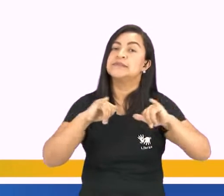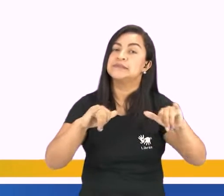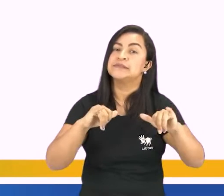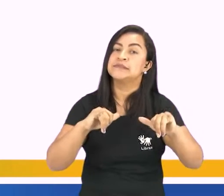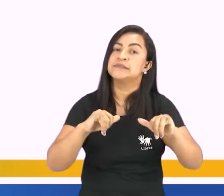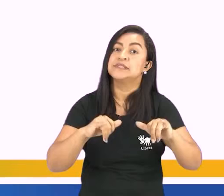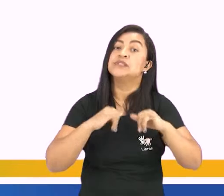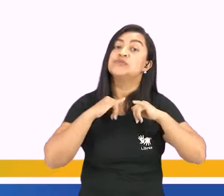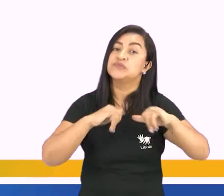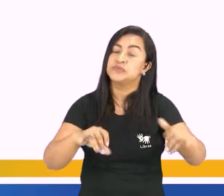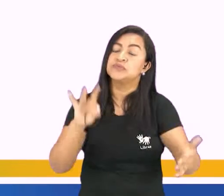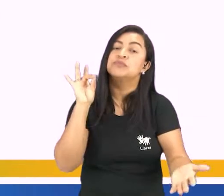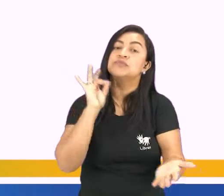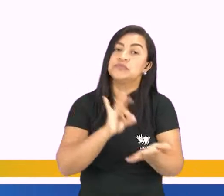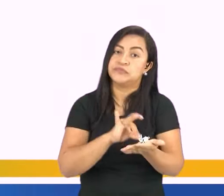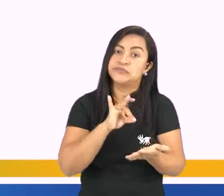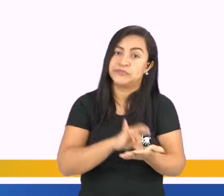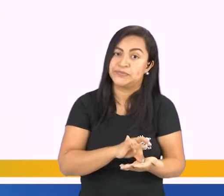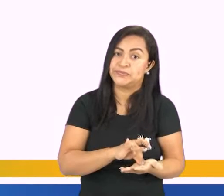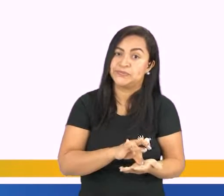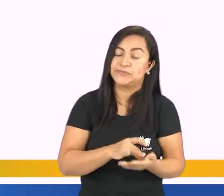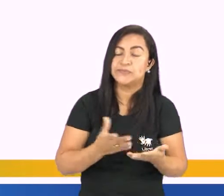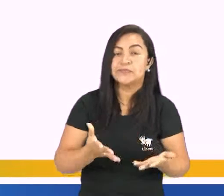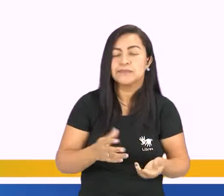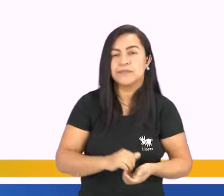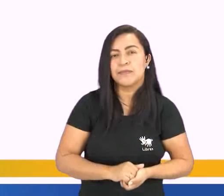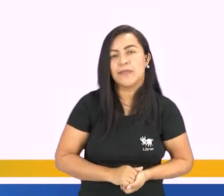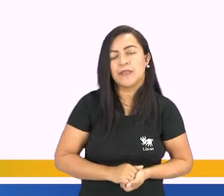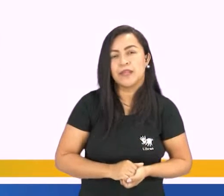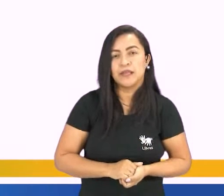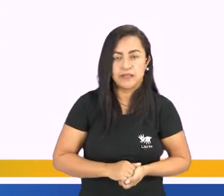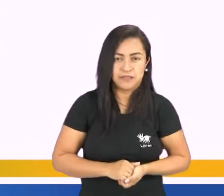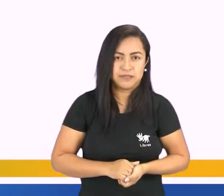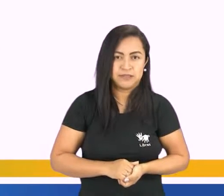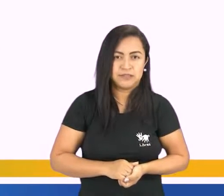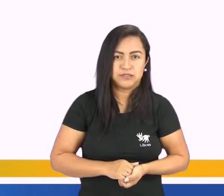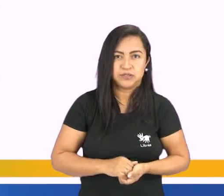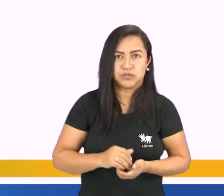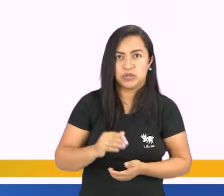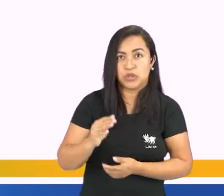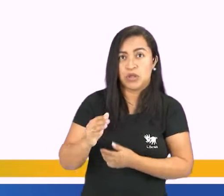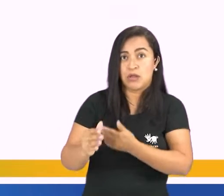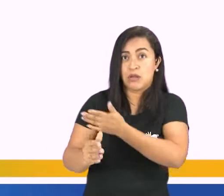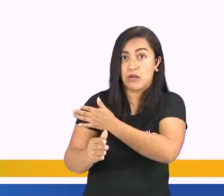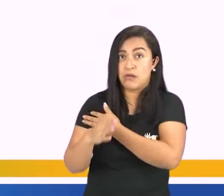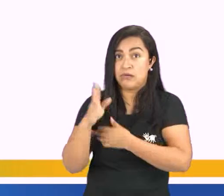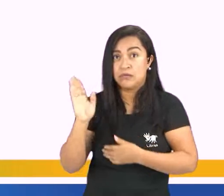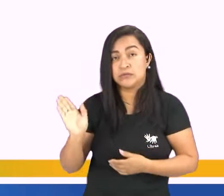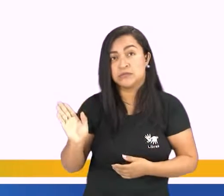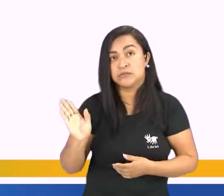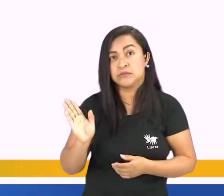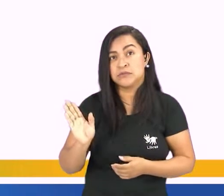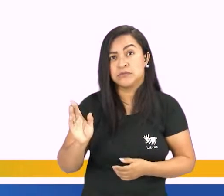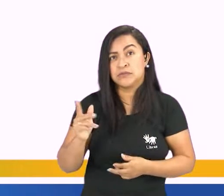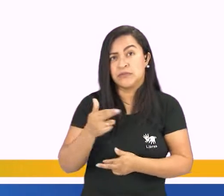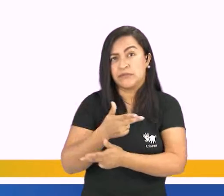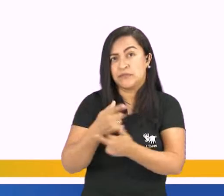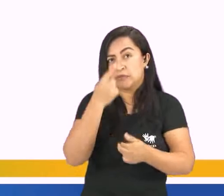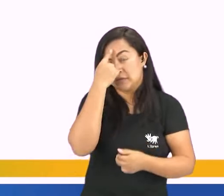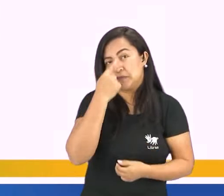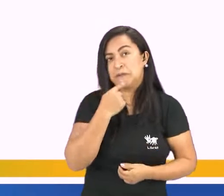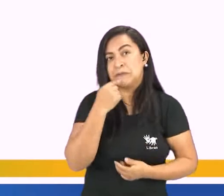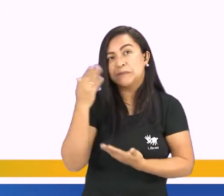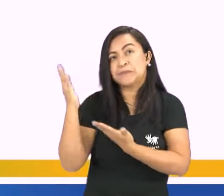informações verídicas, verdadeiras, né? E ao lado, nós temos aí uma série de imagens que diz